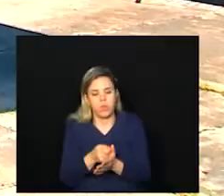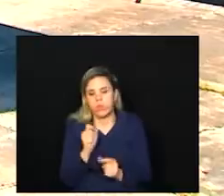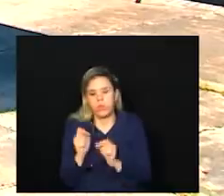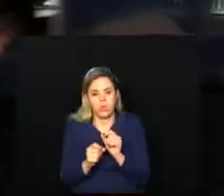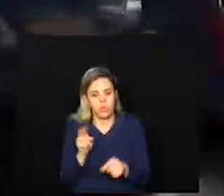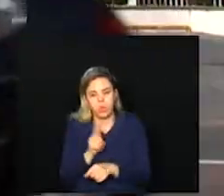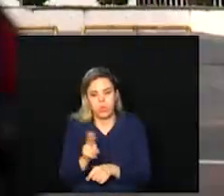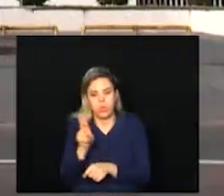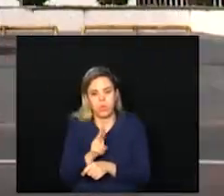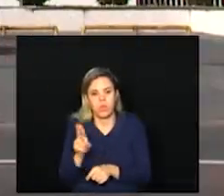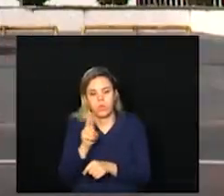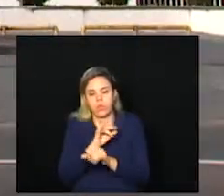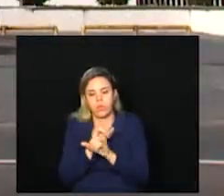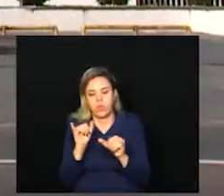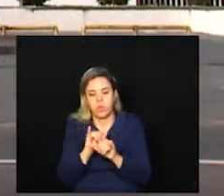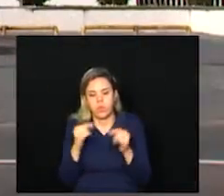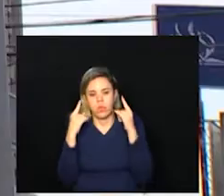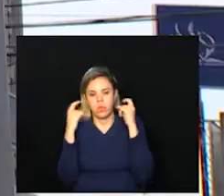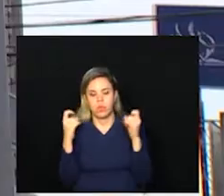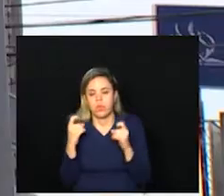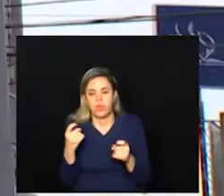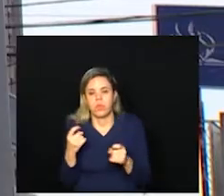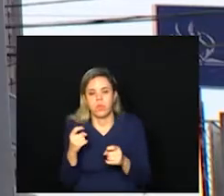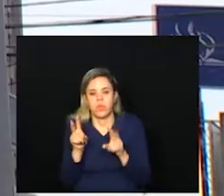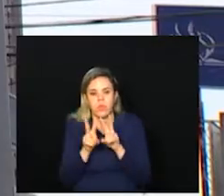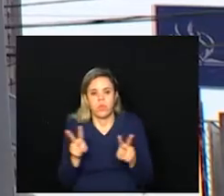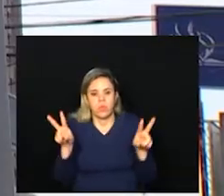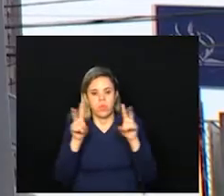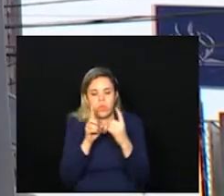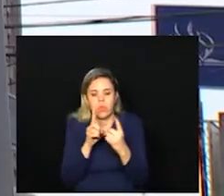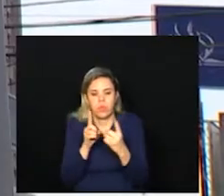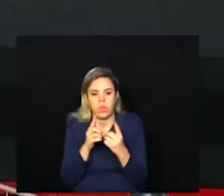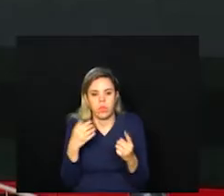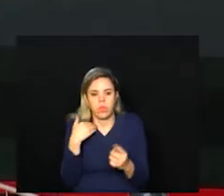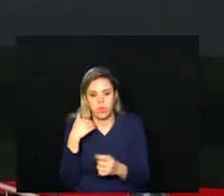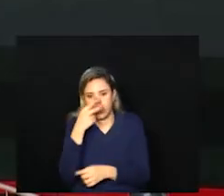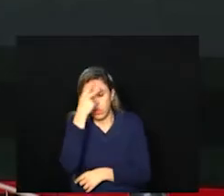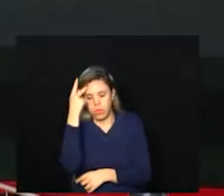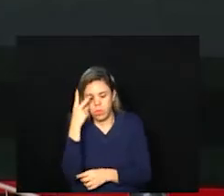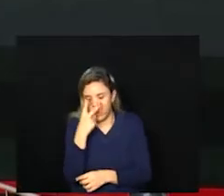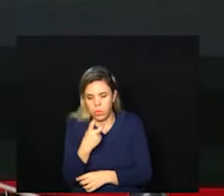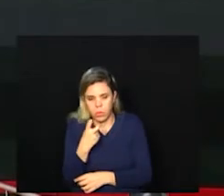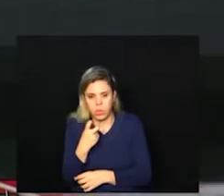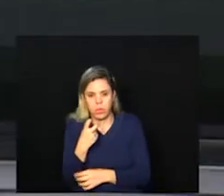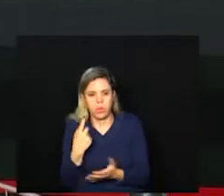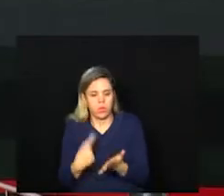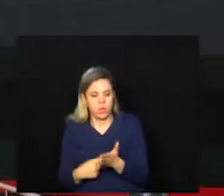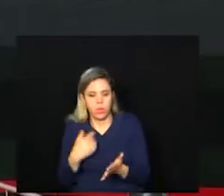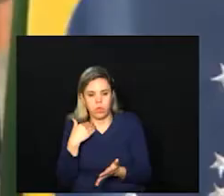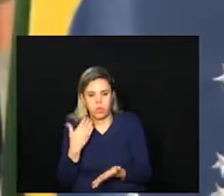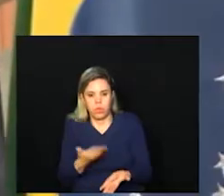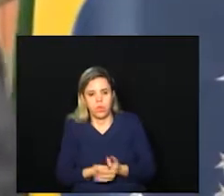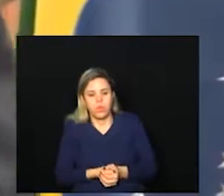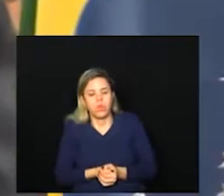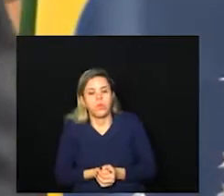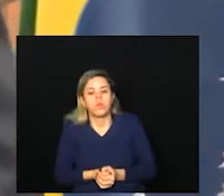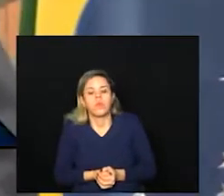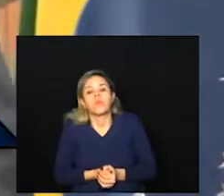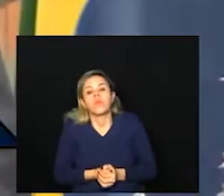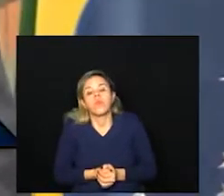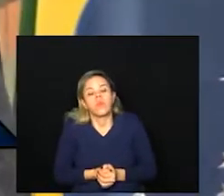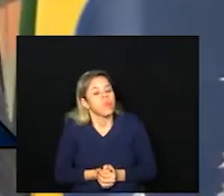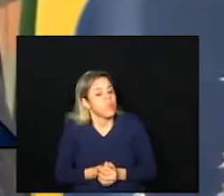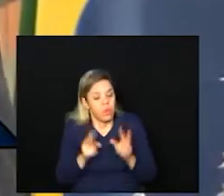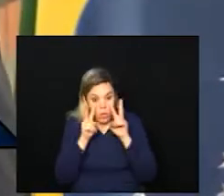da utilização de aviso sonoro e visual para atendimento de pessoas cegas em agências bancárias. Além do